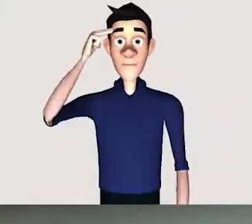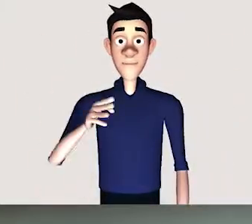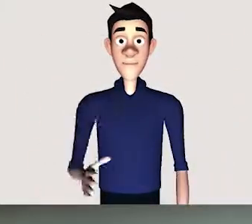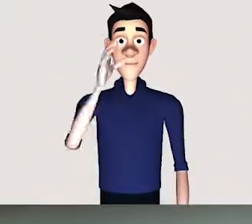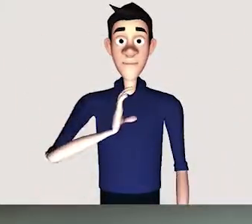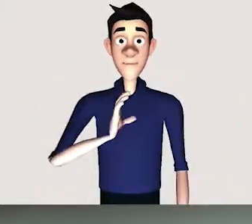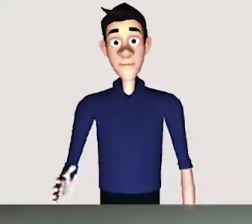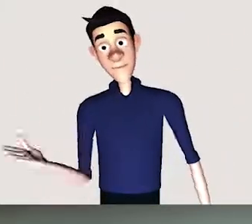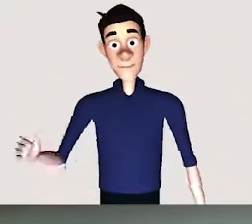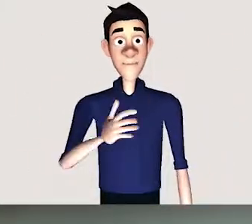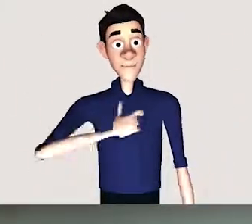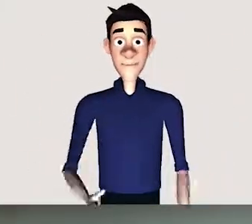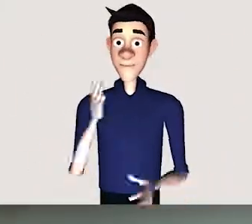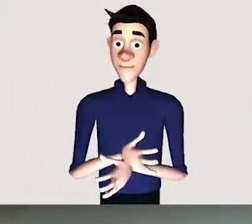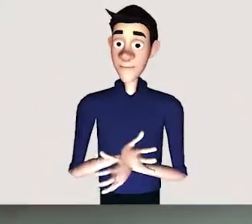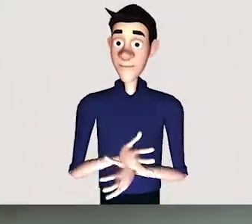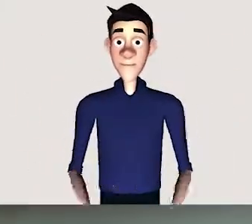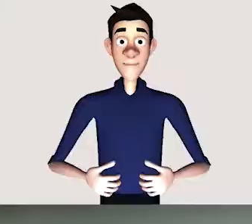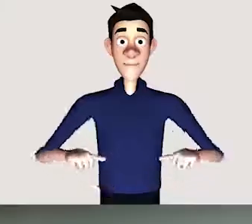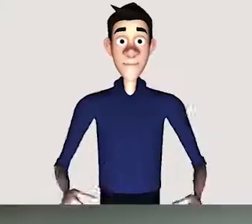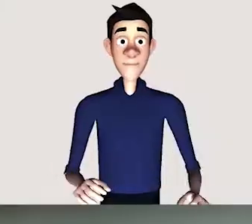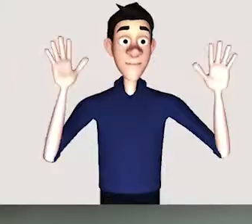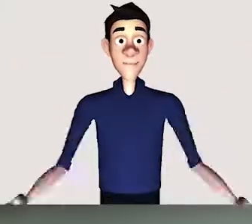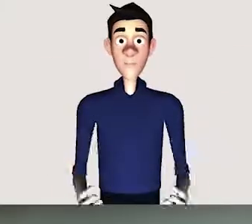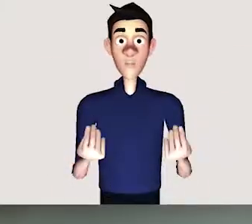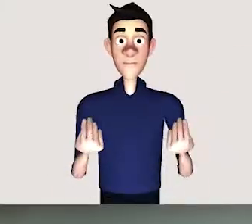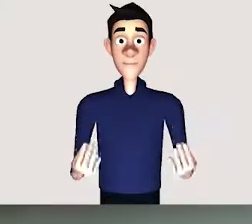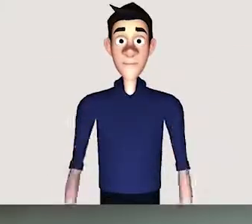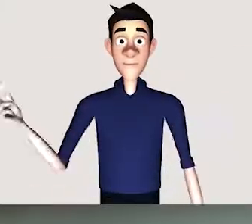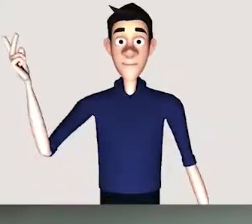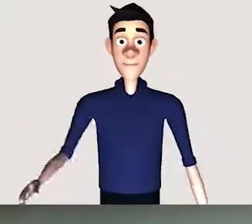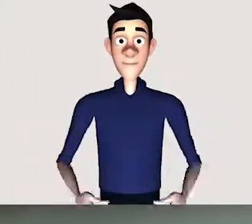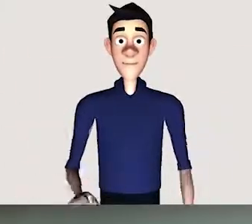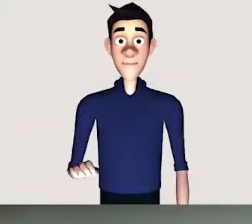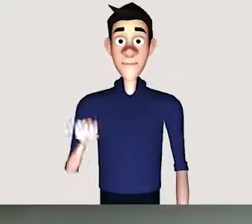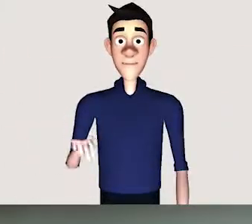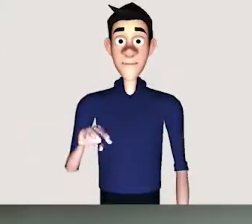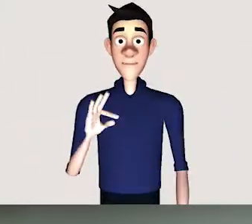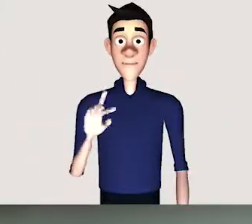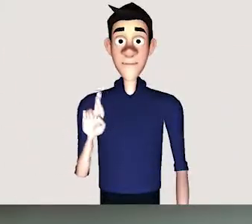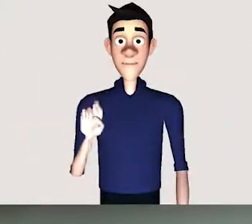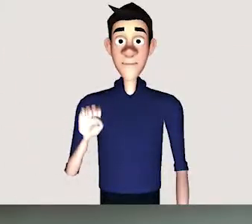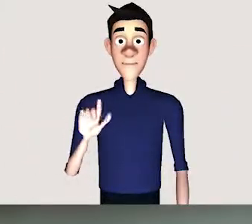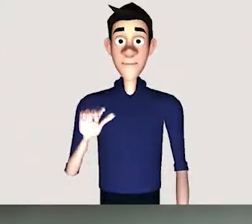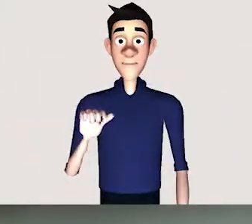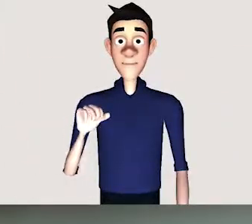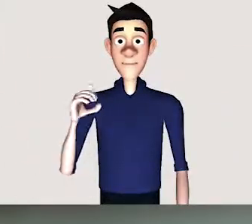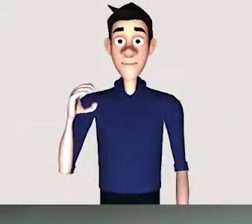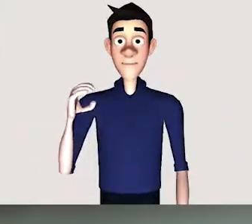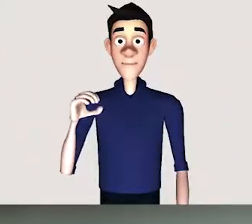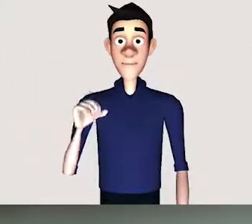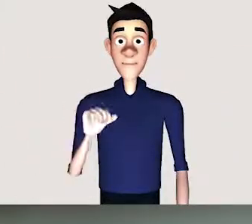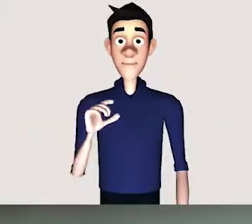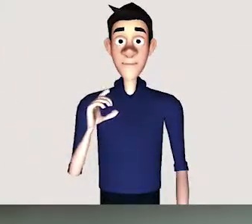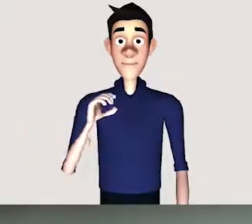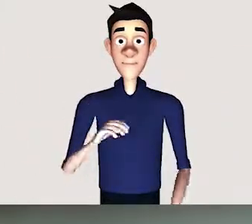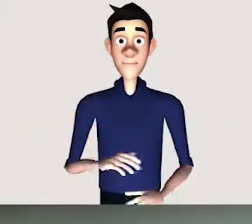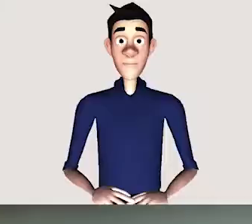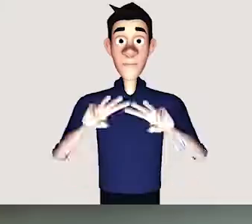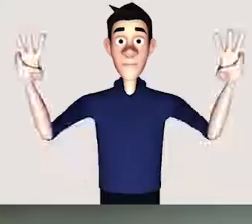de direitos, dos direitos humanos, do direito à terra, do direito à moradia, do